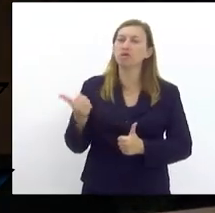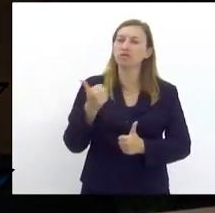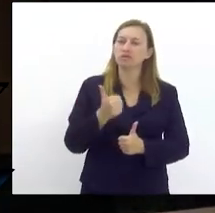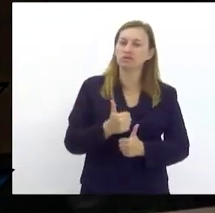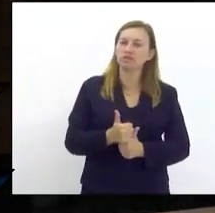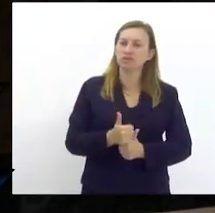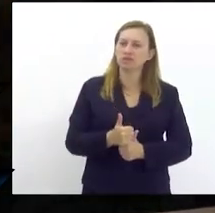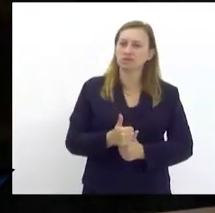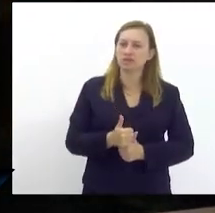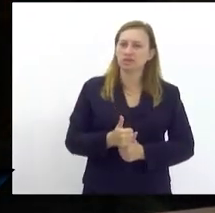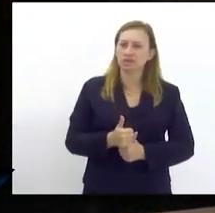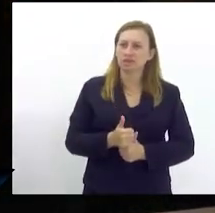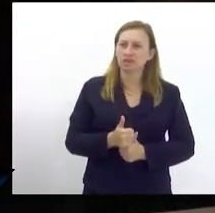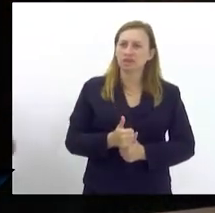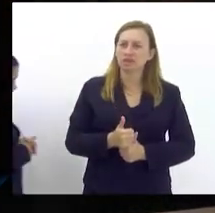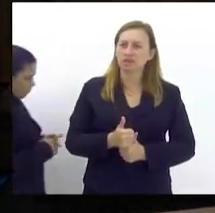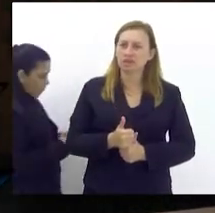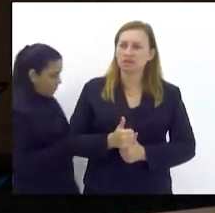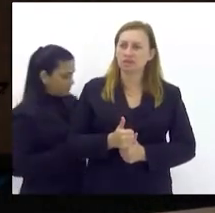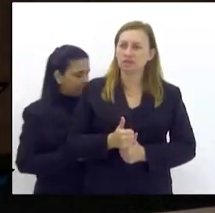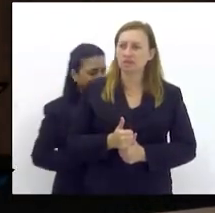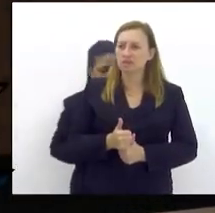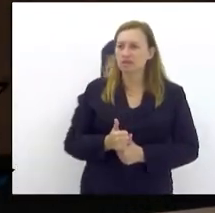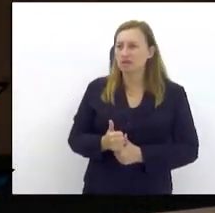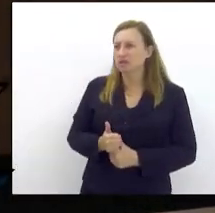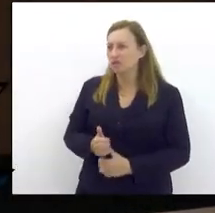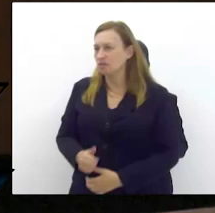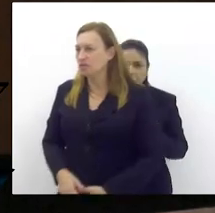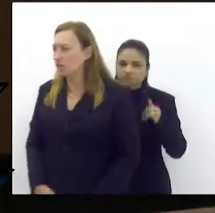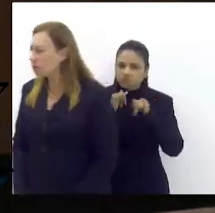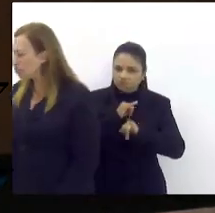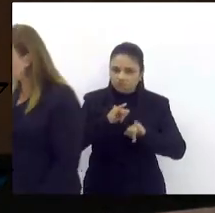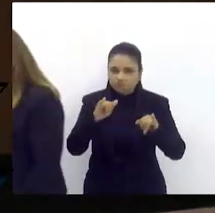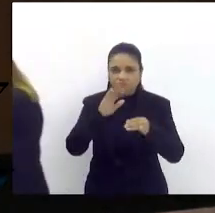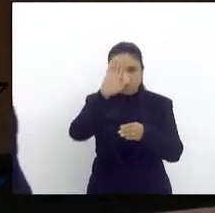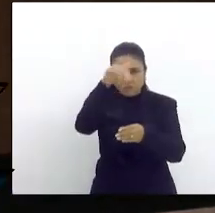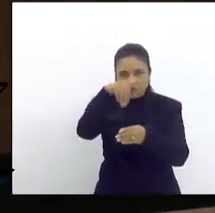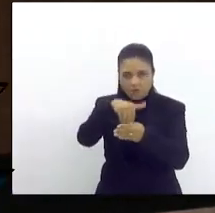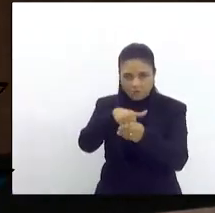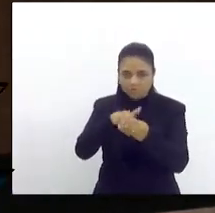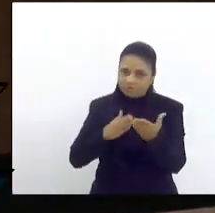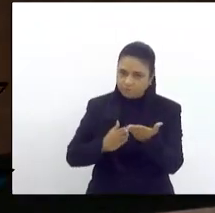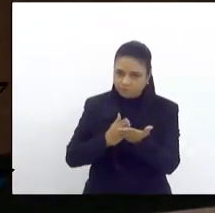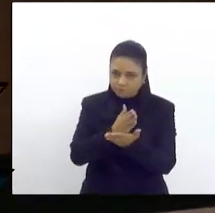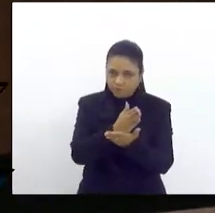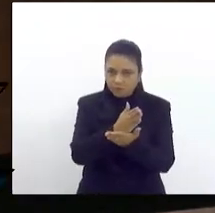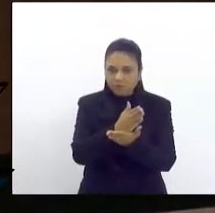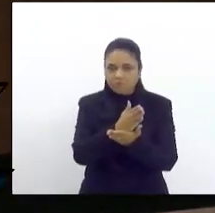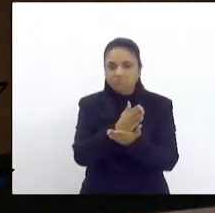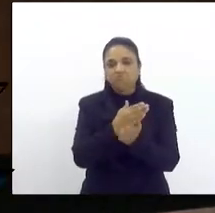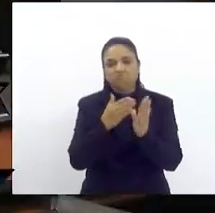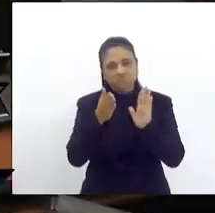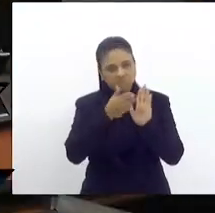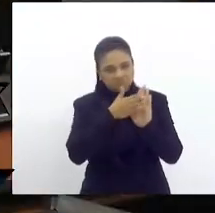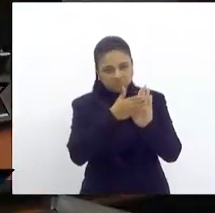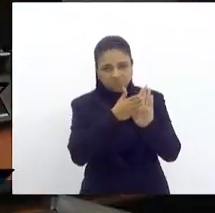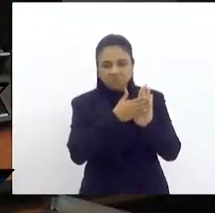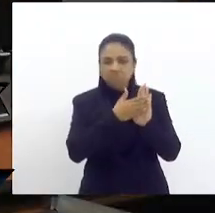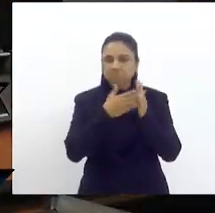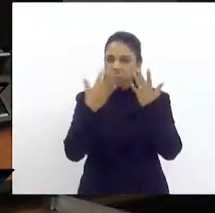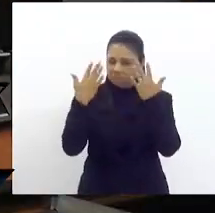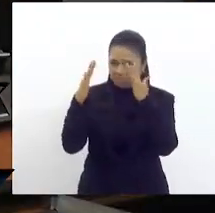cada um deles então para declarar que o nosso voto favorável Deputado Jair pela sua proposta